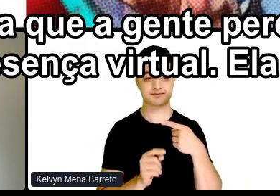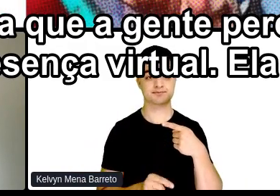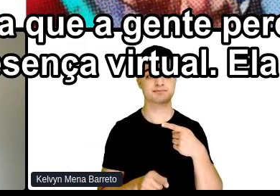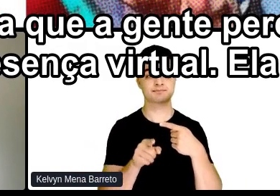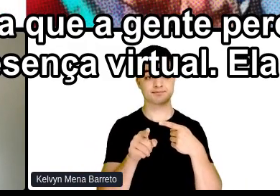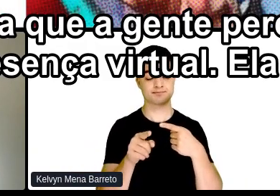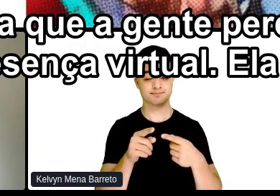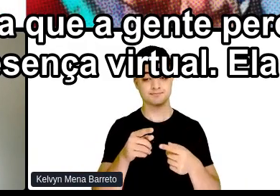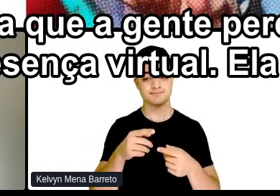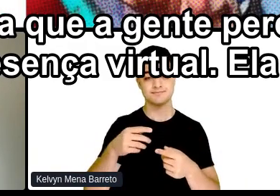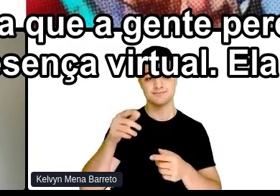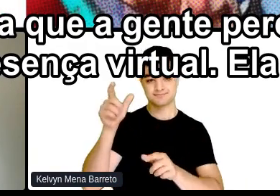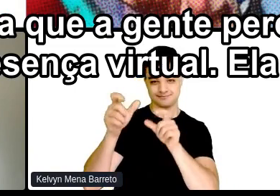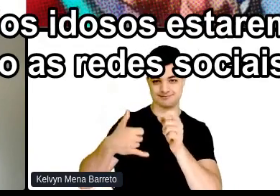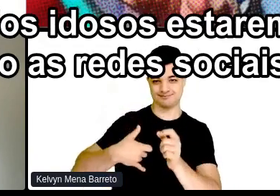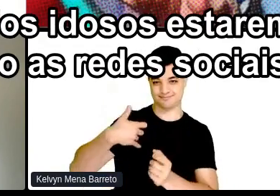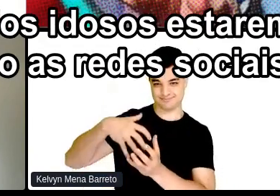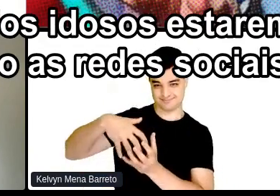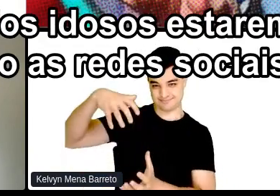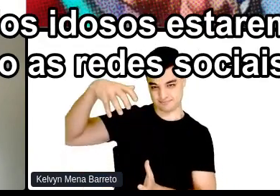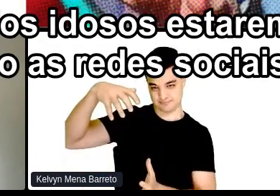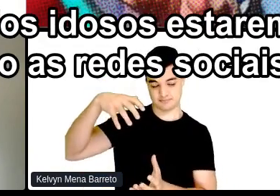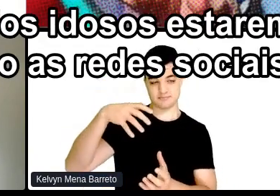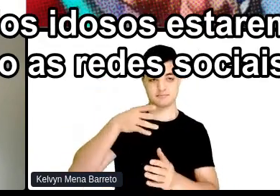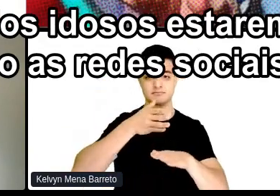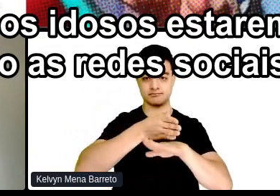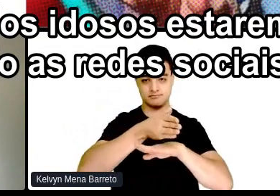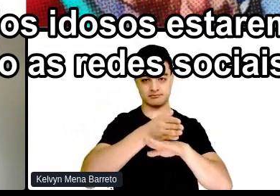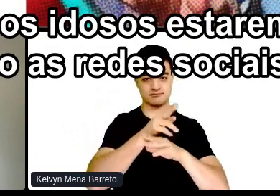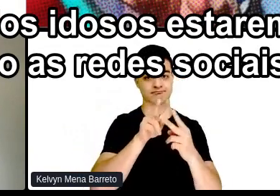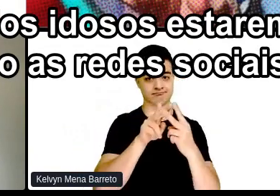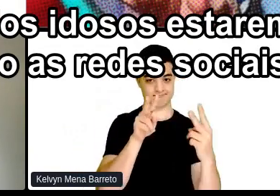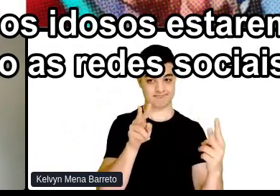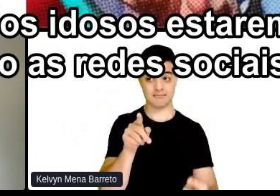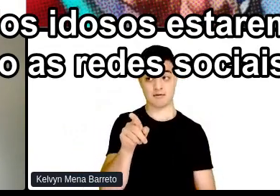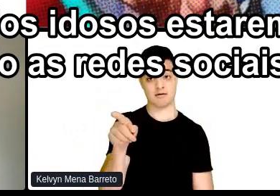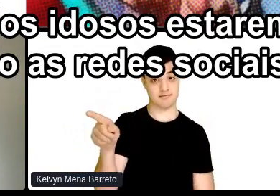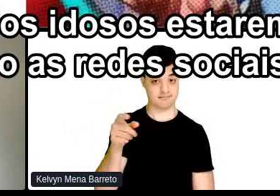pessoas conviverem com a doença e terem mais longevidade.